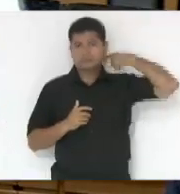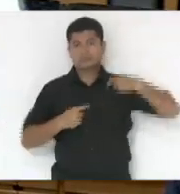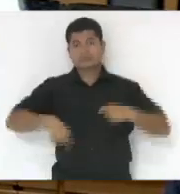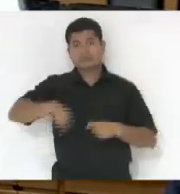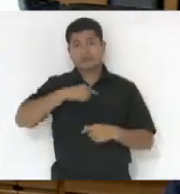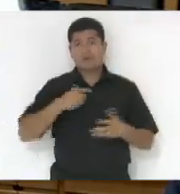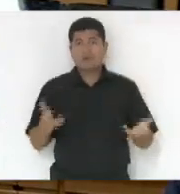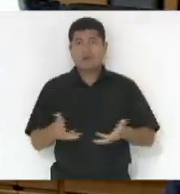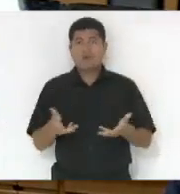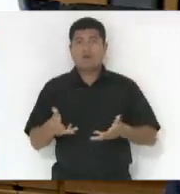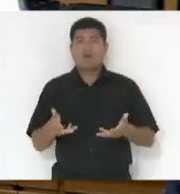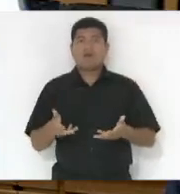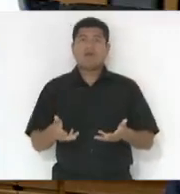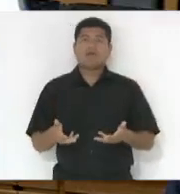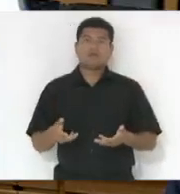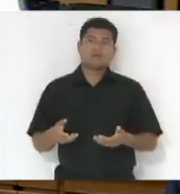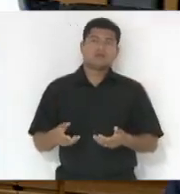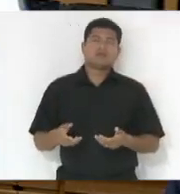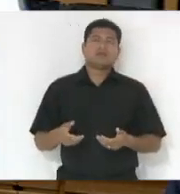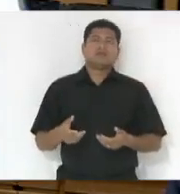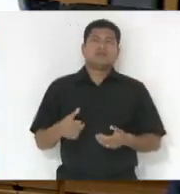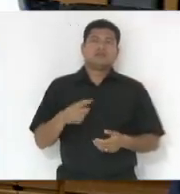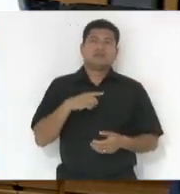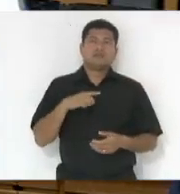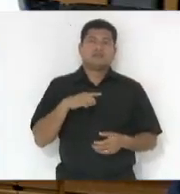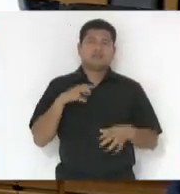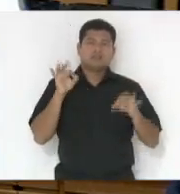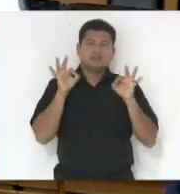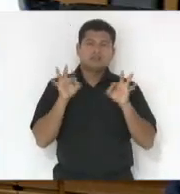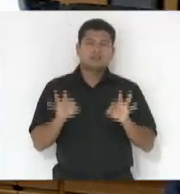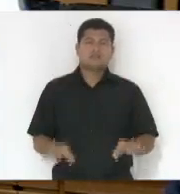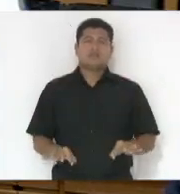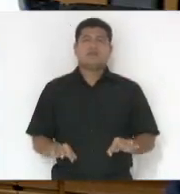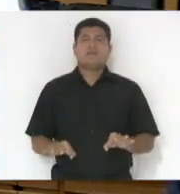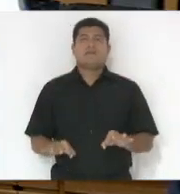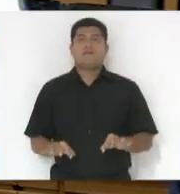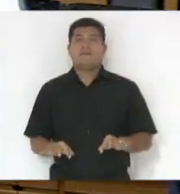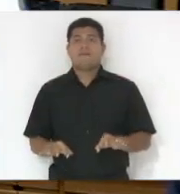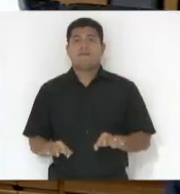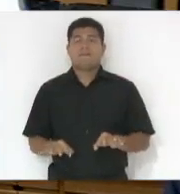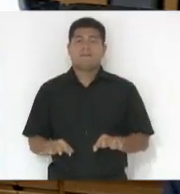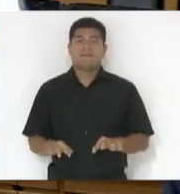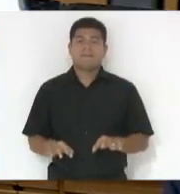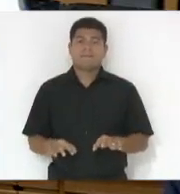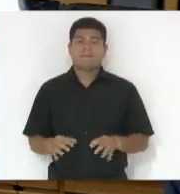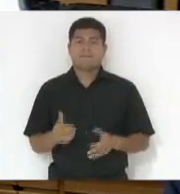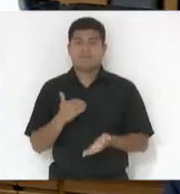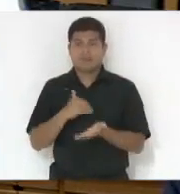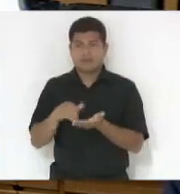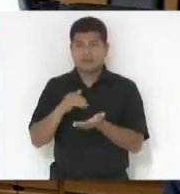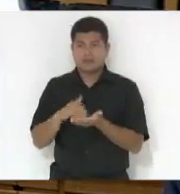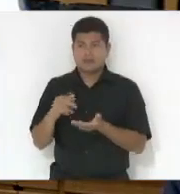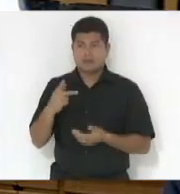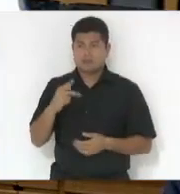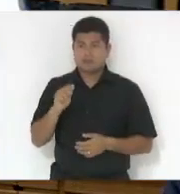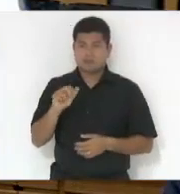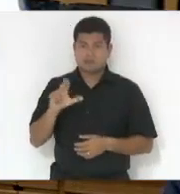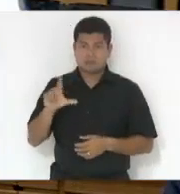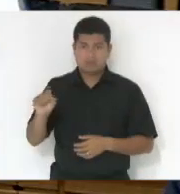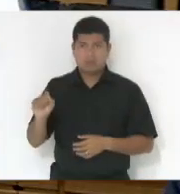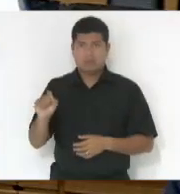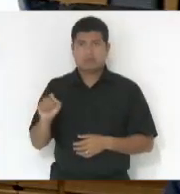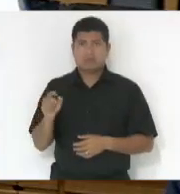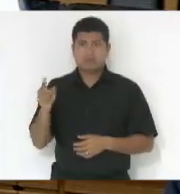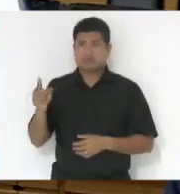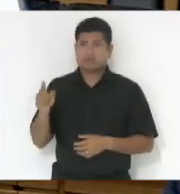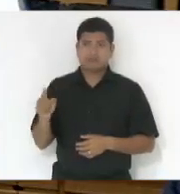Nós hoje temos a convicção de que, e a certeza de que o secretário Paulo Eli cometeu